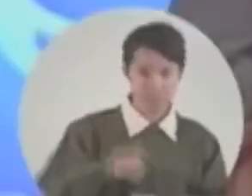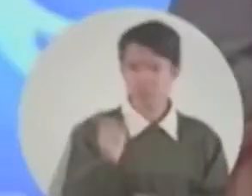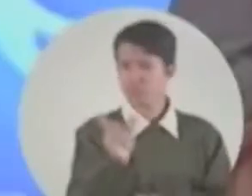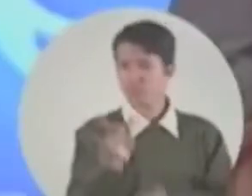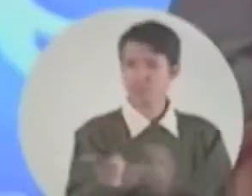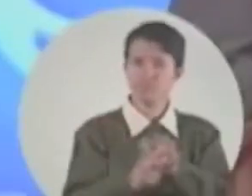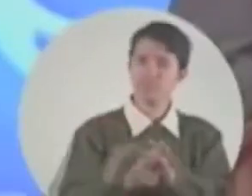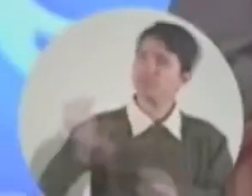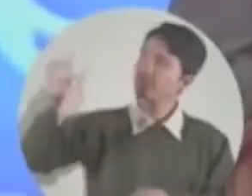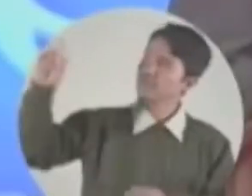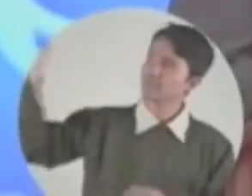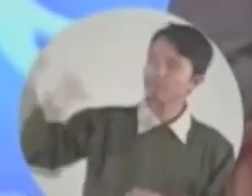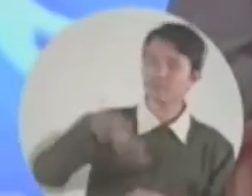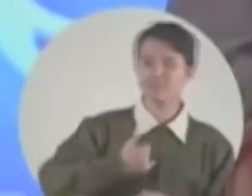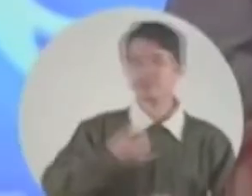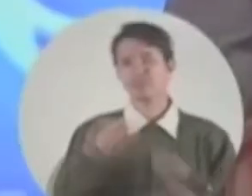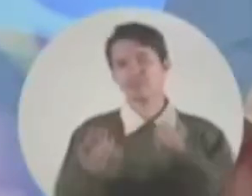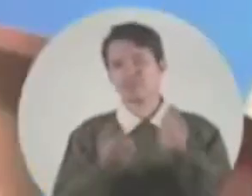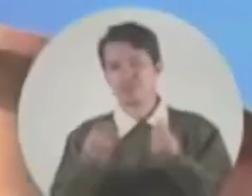palavra do Senhor nos diz assim: